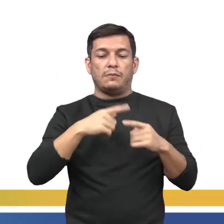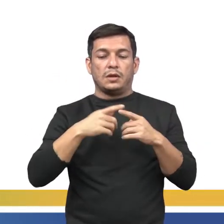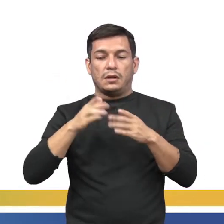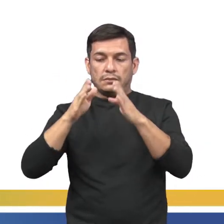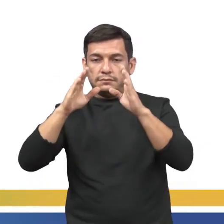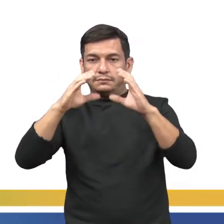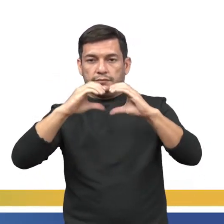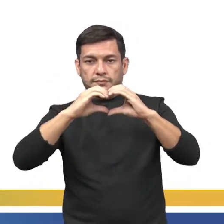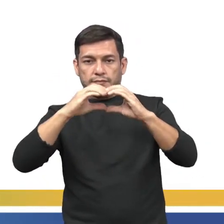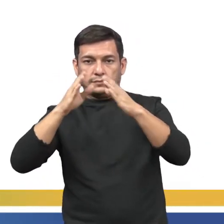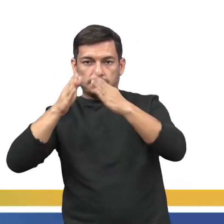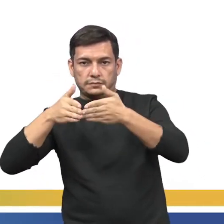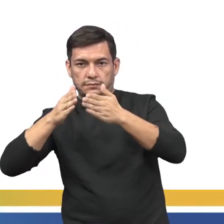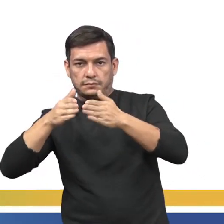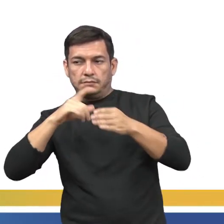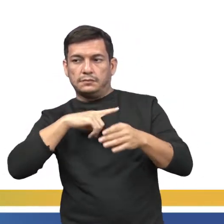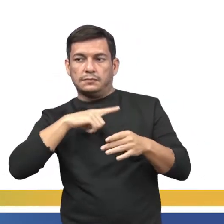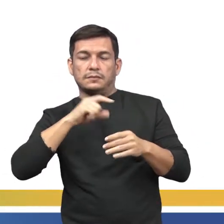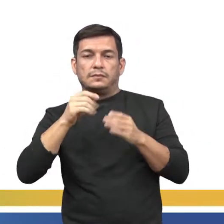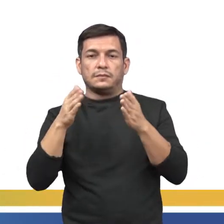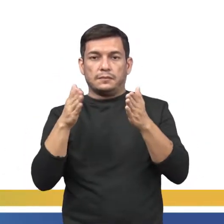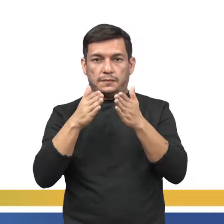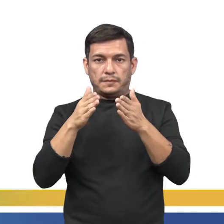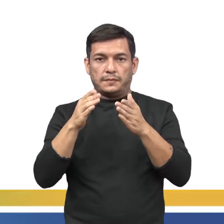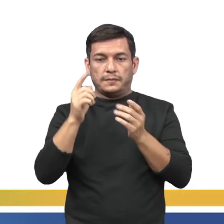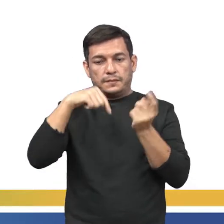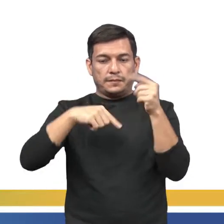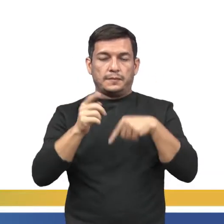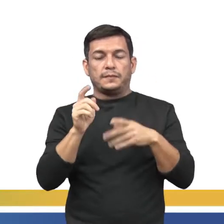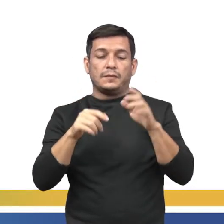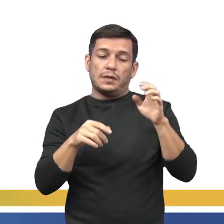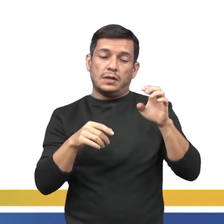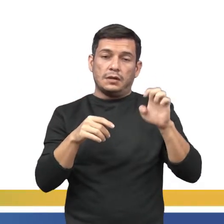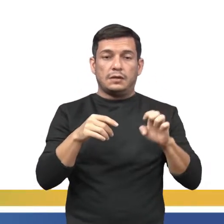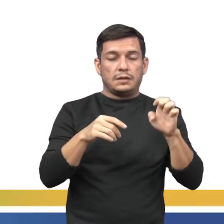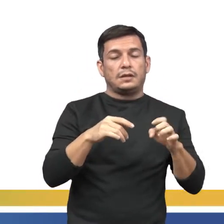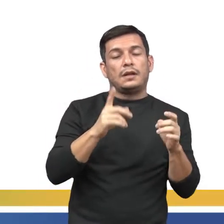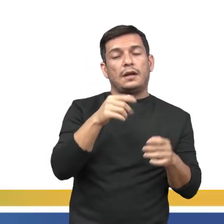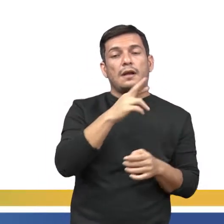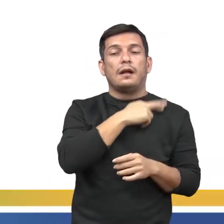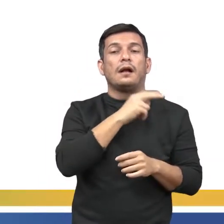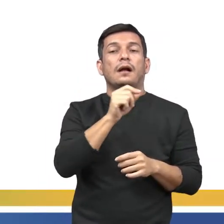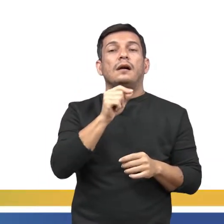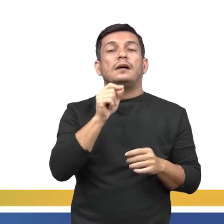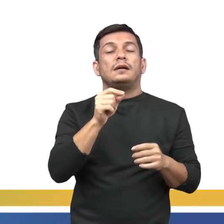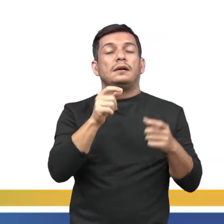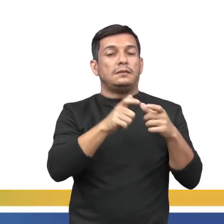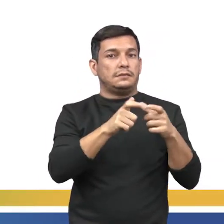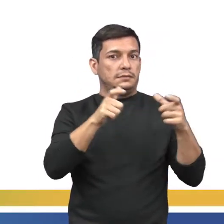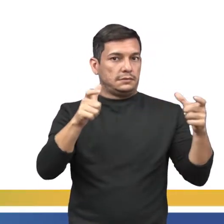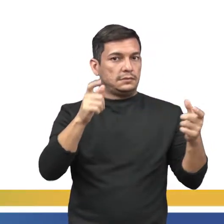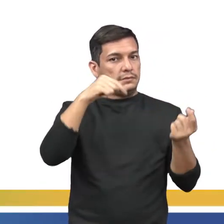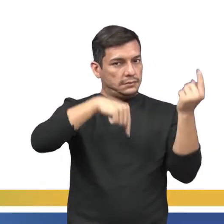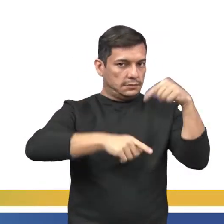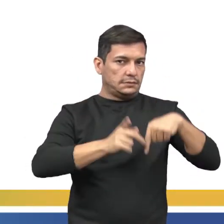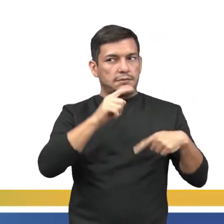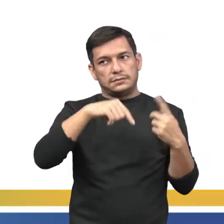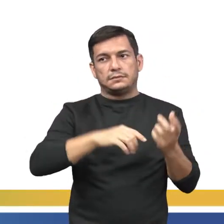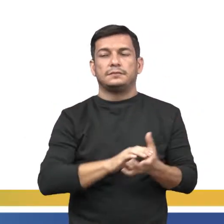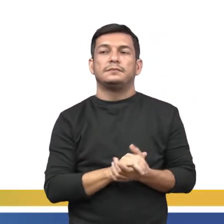lado é responsável pela pequena circulação e o outro lado é responsável pela grande